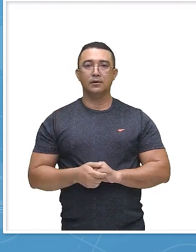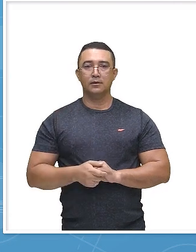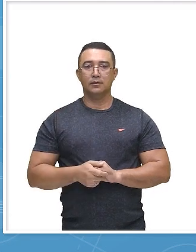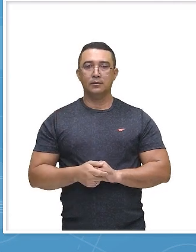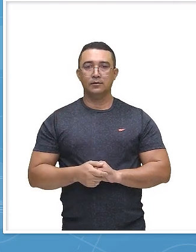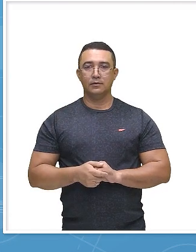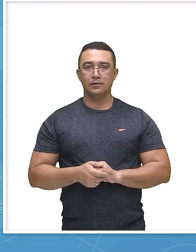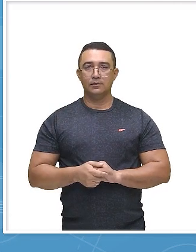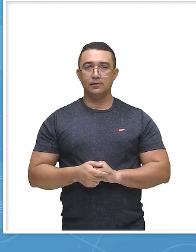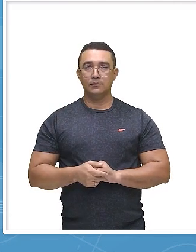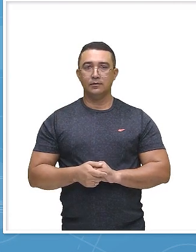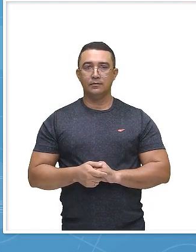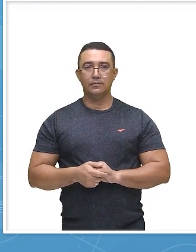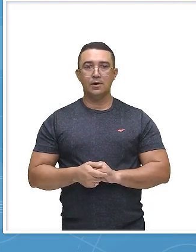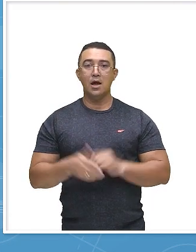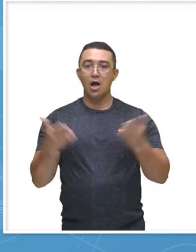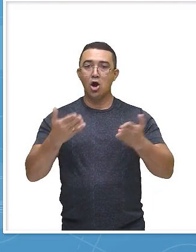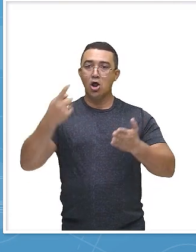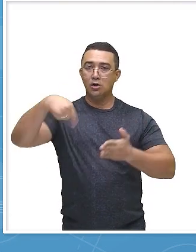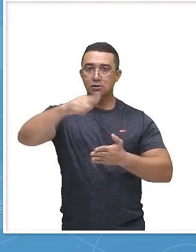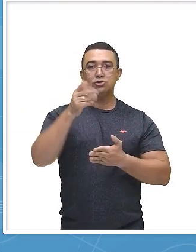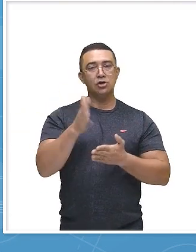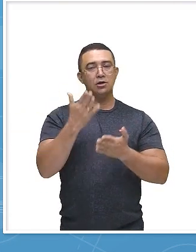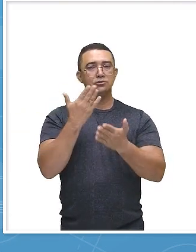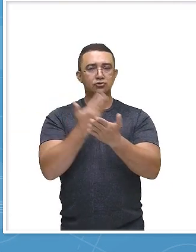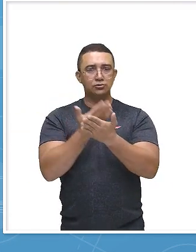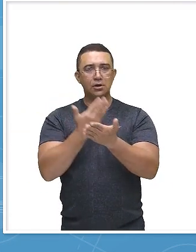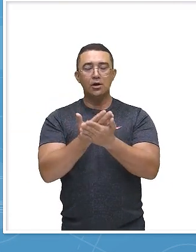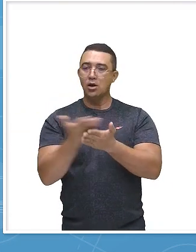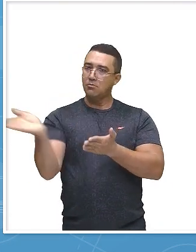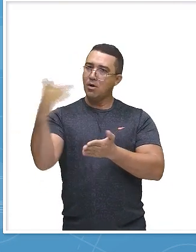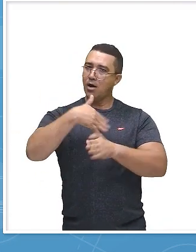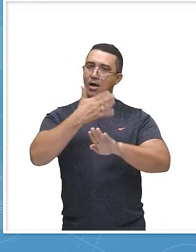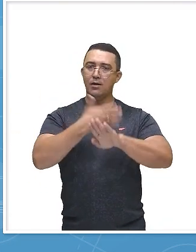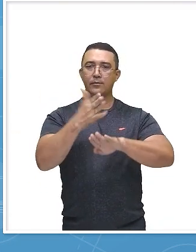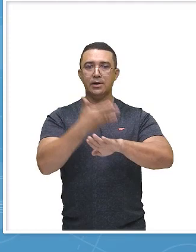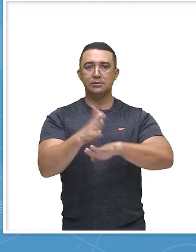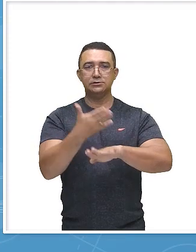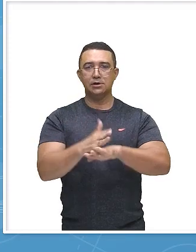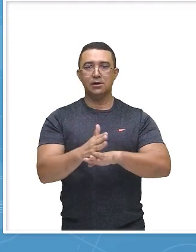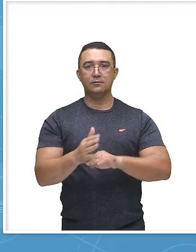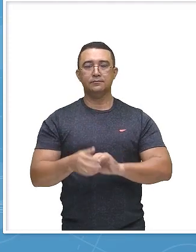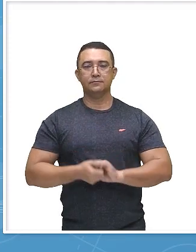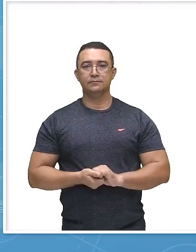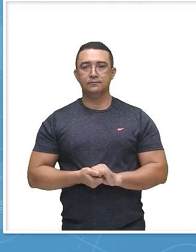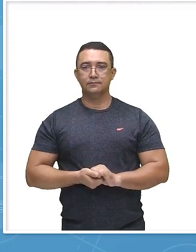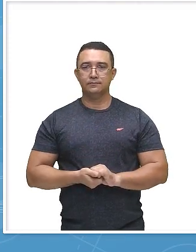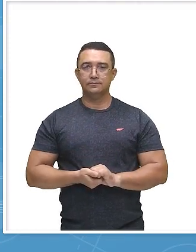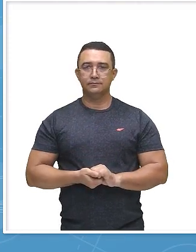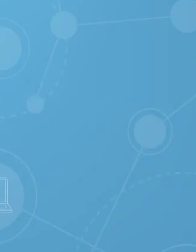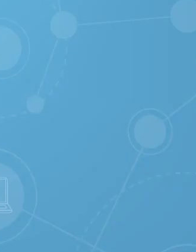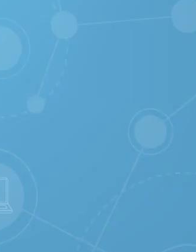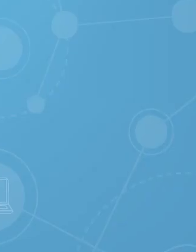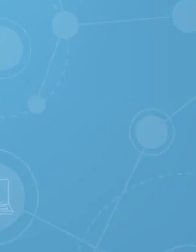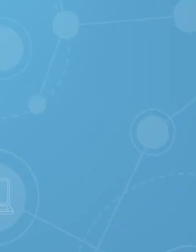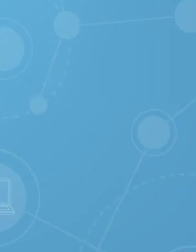E agora, amores, que vocês já estudaram e já aprenderam, vamos praticar? Vamos à nossa dinâmica local interativa.